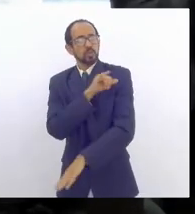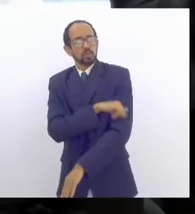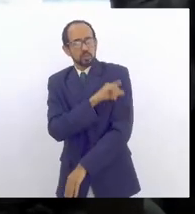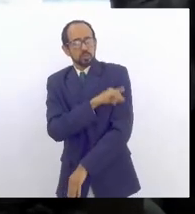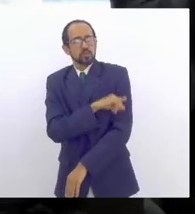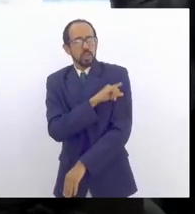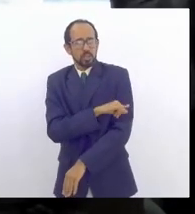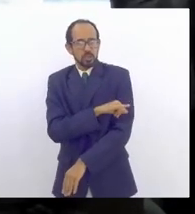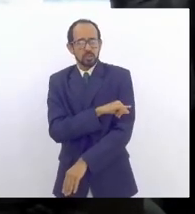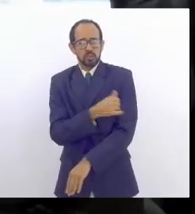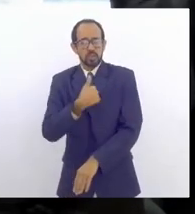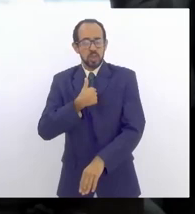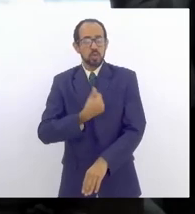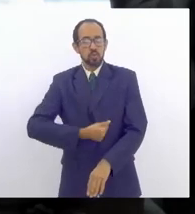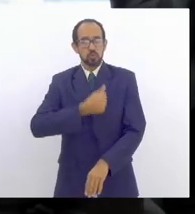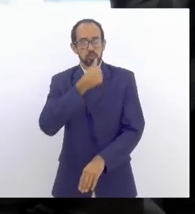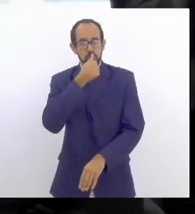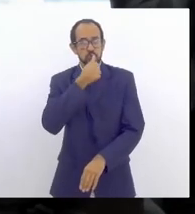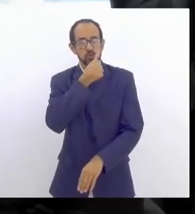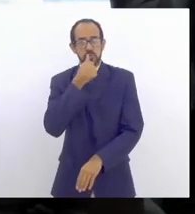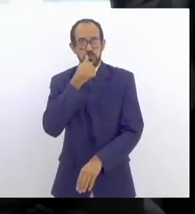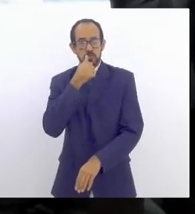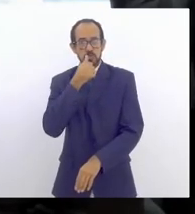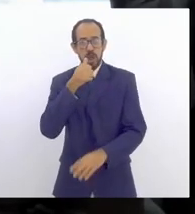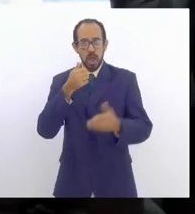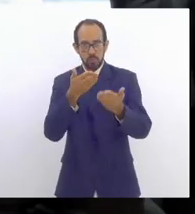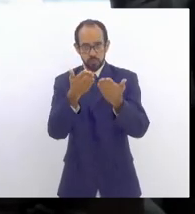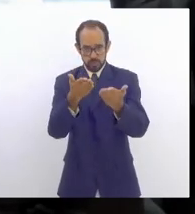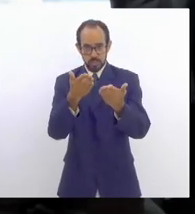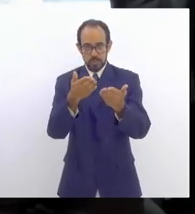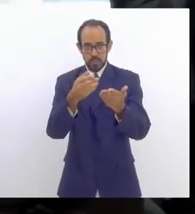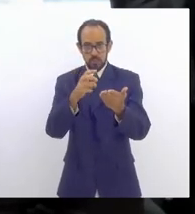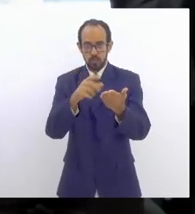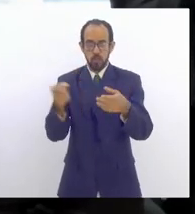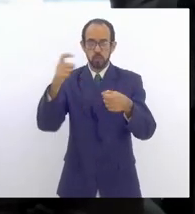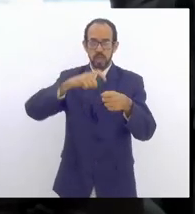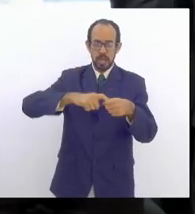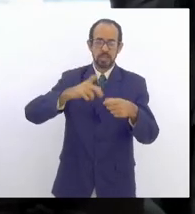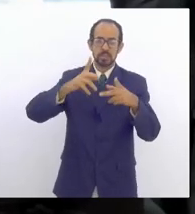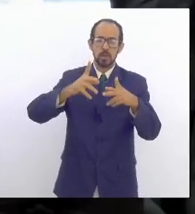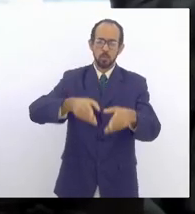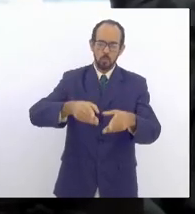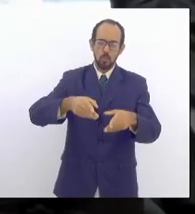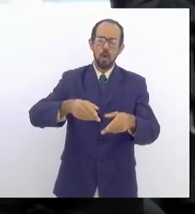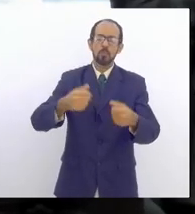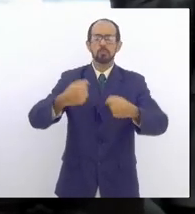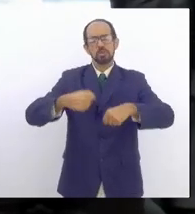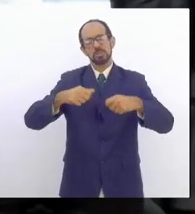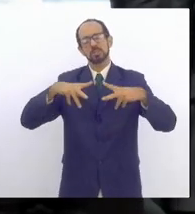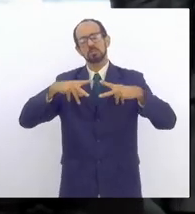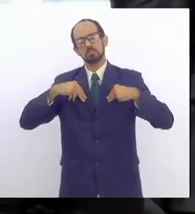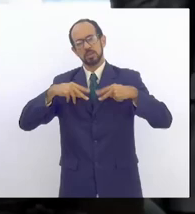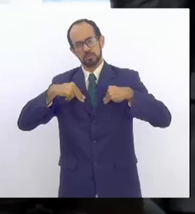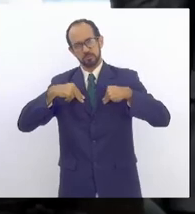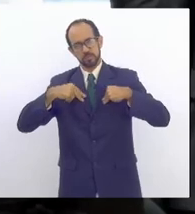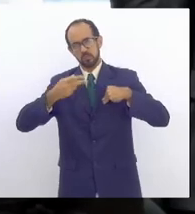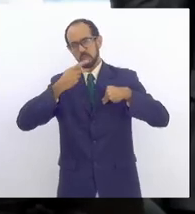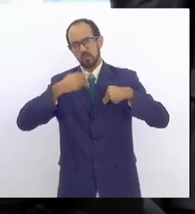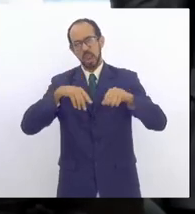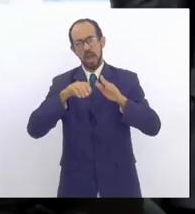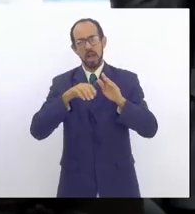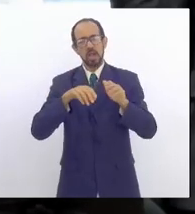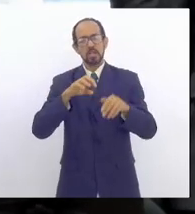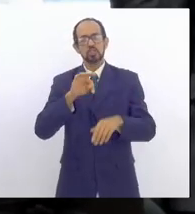que eu juro a vocês, voltará a ser tratado como merece. E vou citar aqui Timóteo,